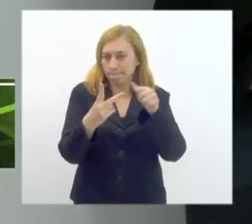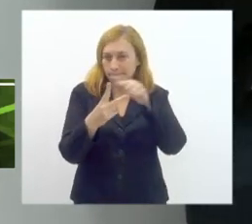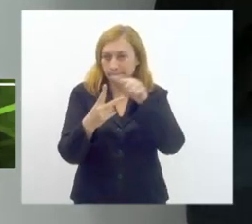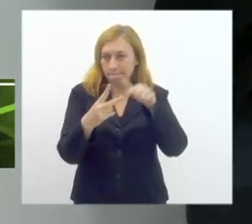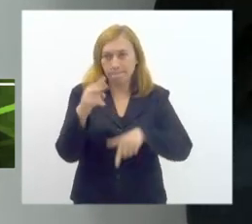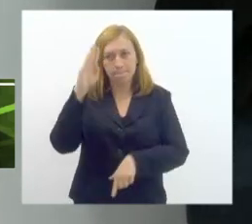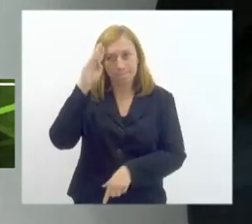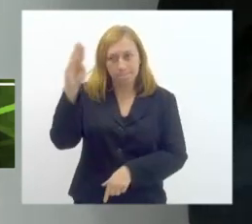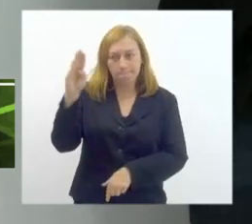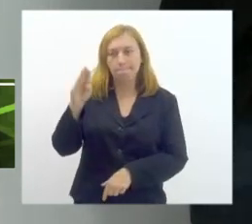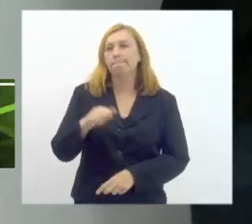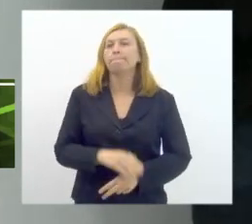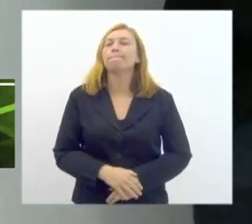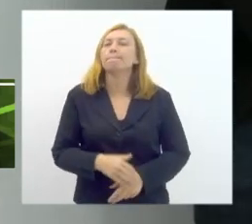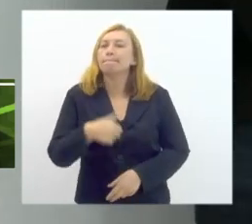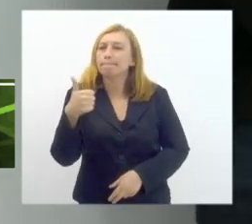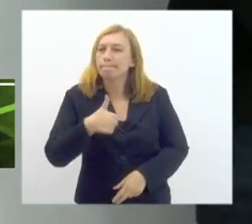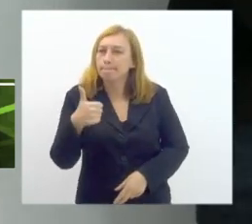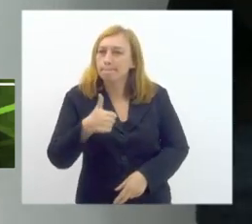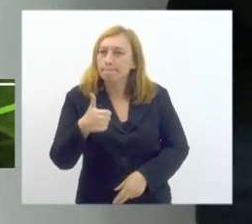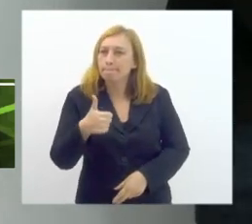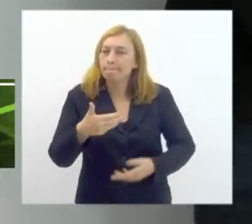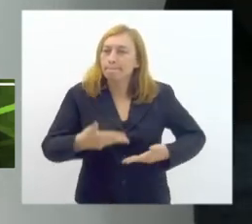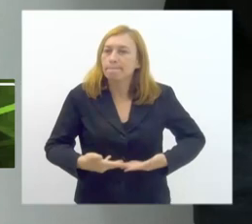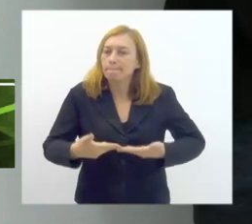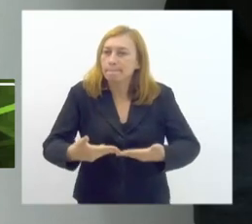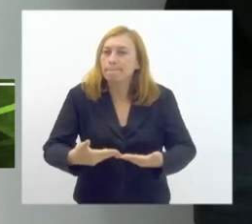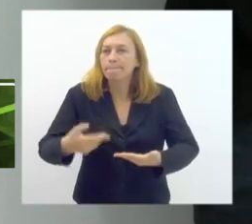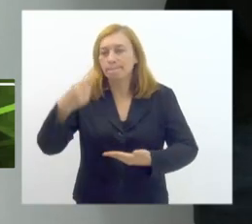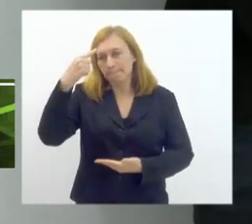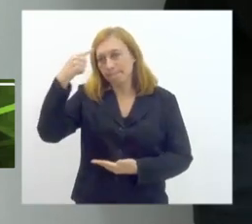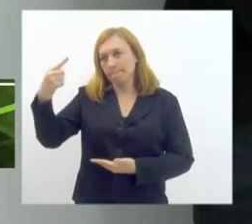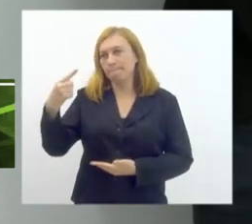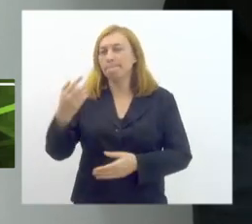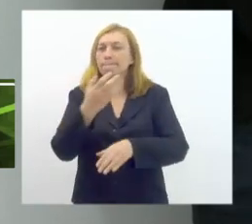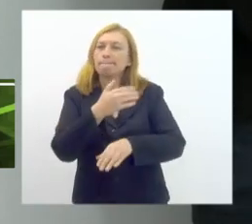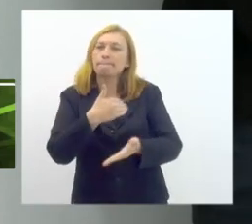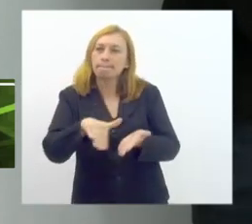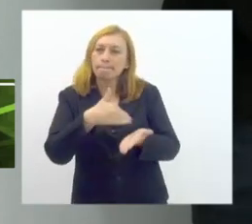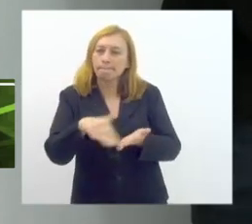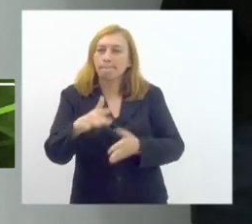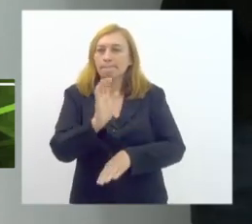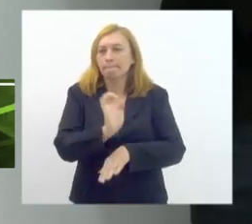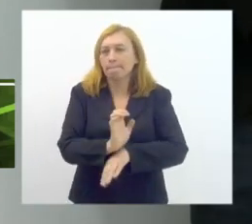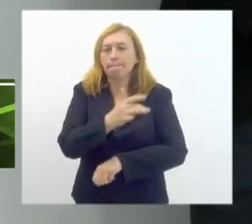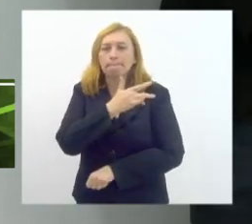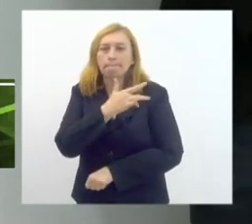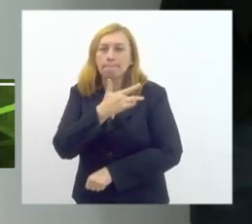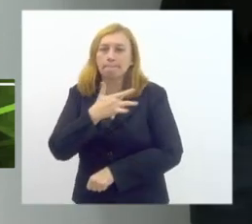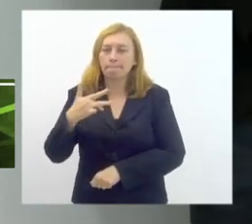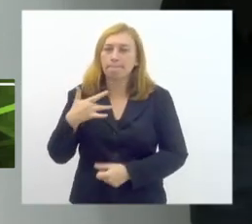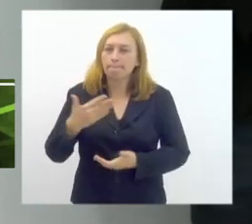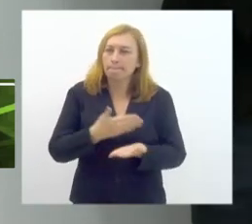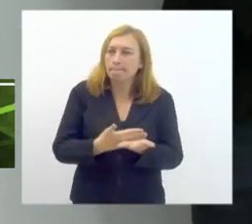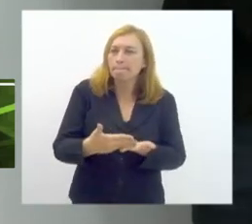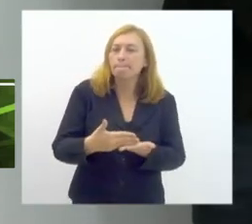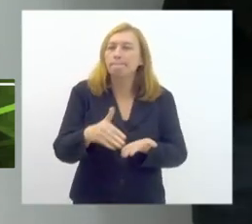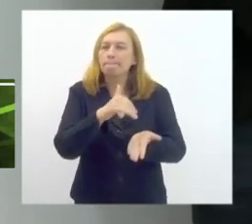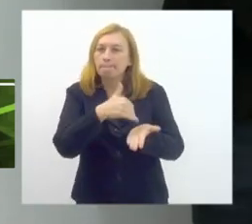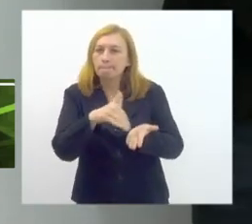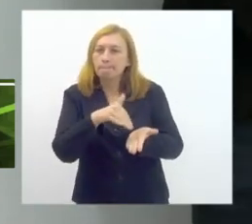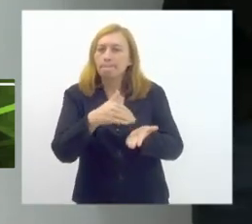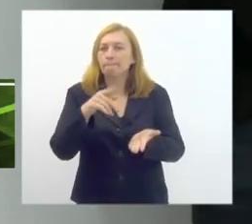foram fundamentais. Primeiro, a receptividade da ideia por parte da Secretaria Estadual de Saúde, que desde o início o secretário